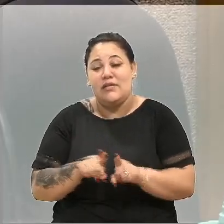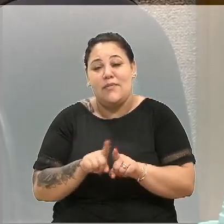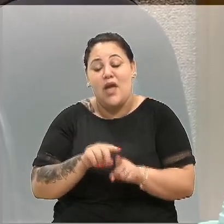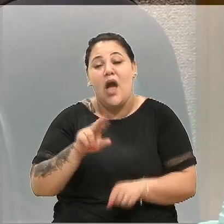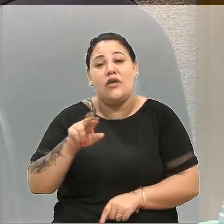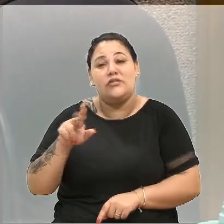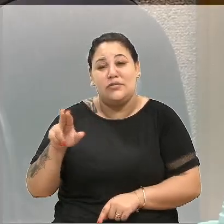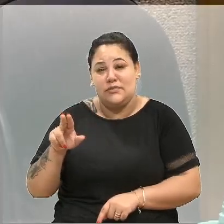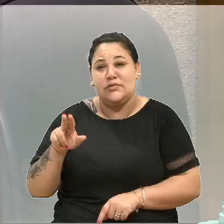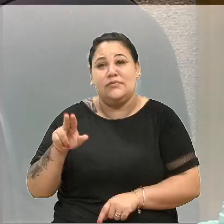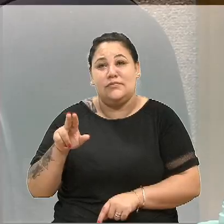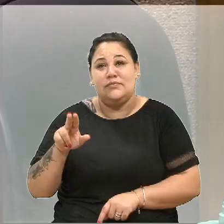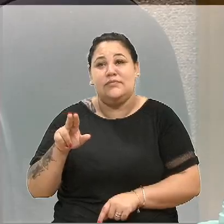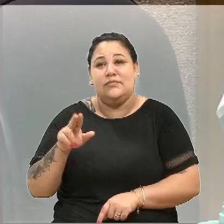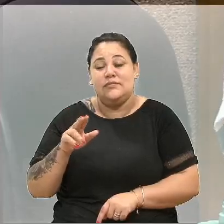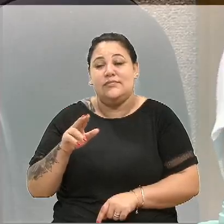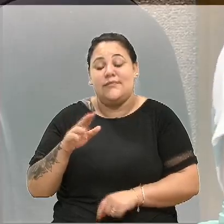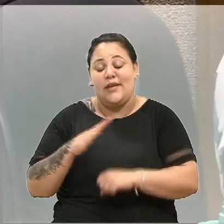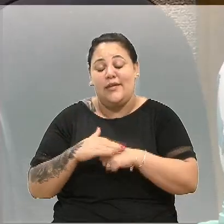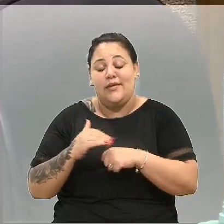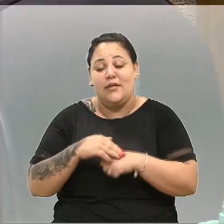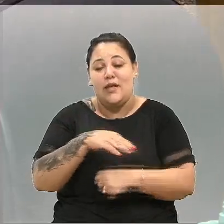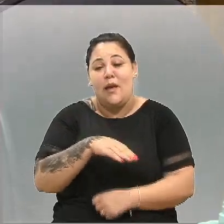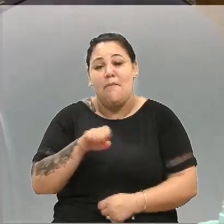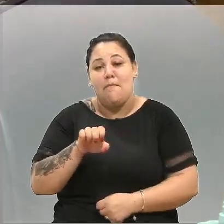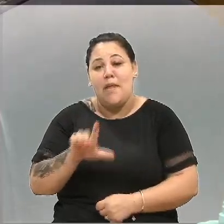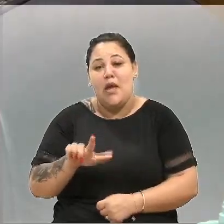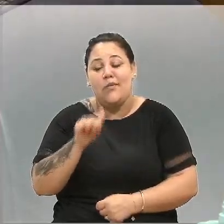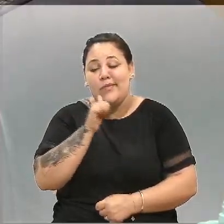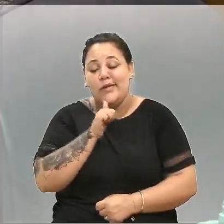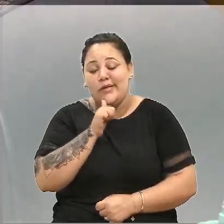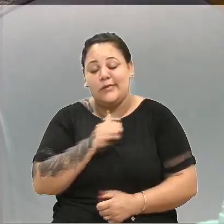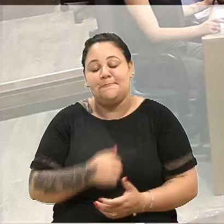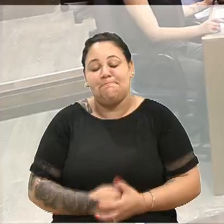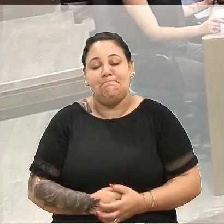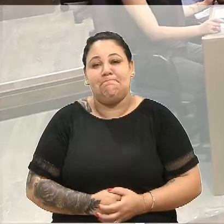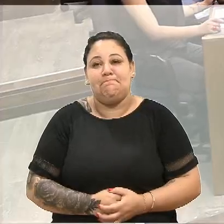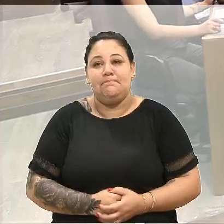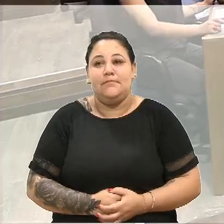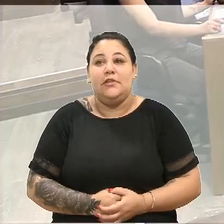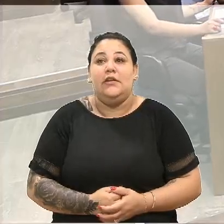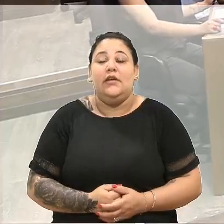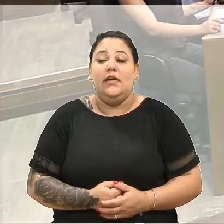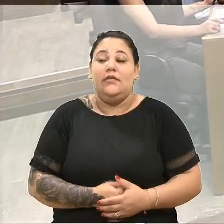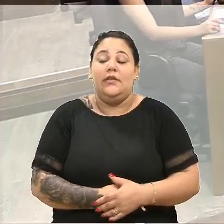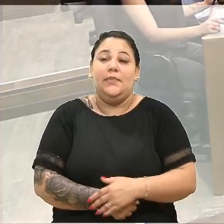da nossa pequena Mel. Obrigada, senhora presidente.